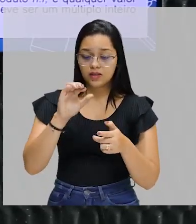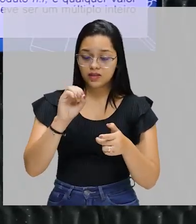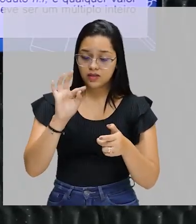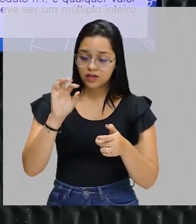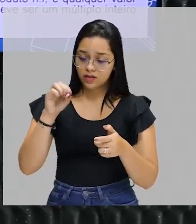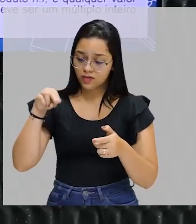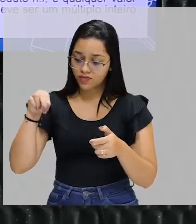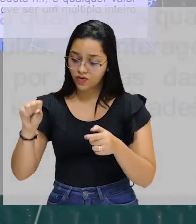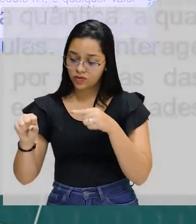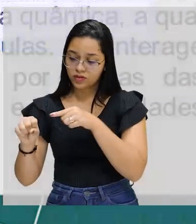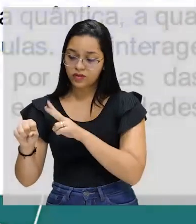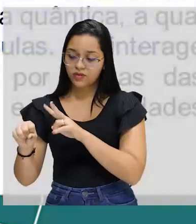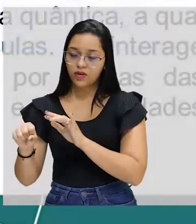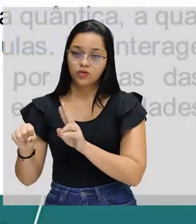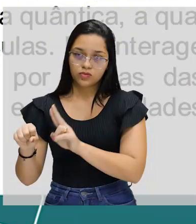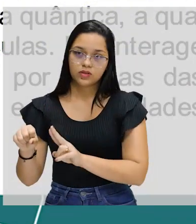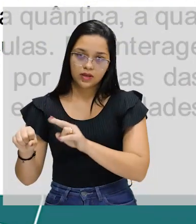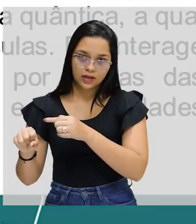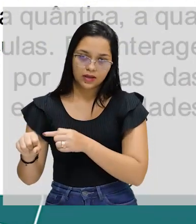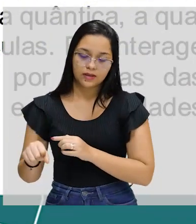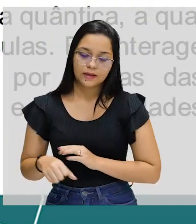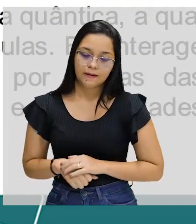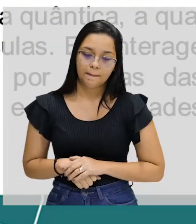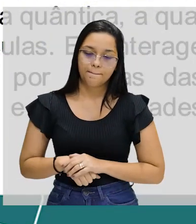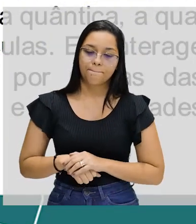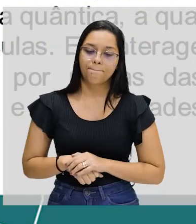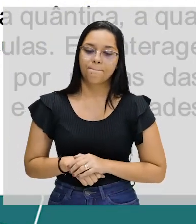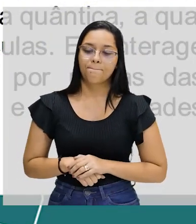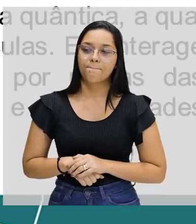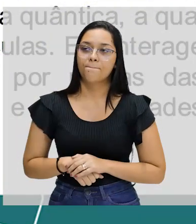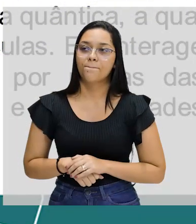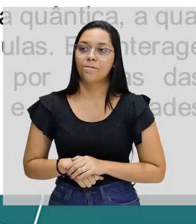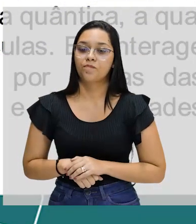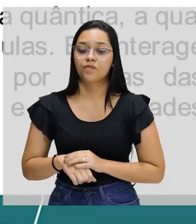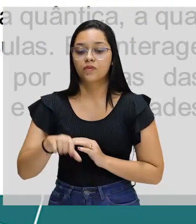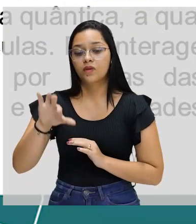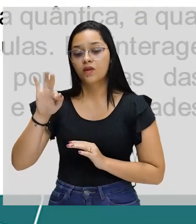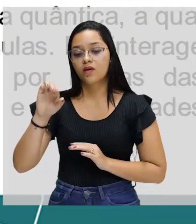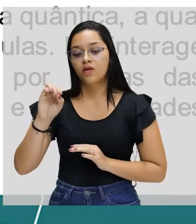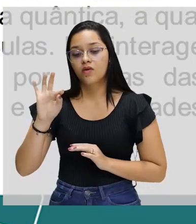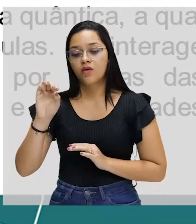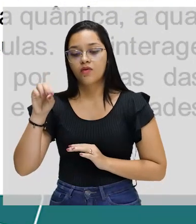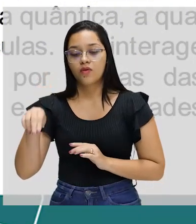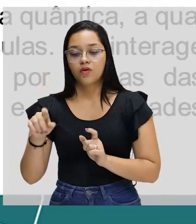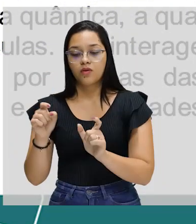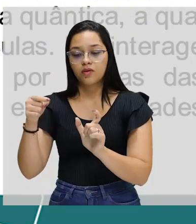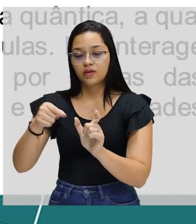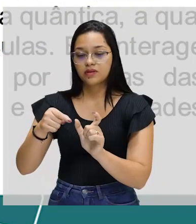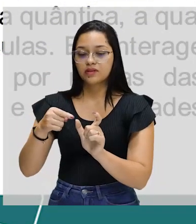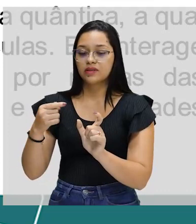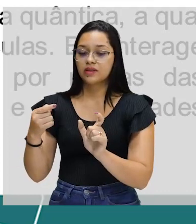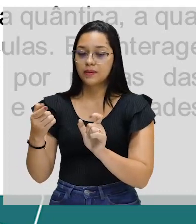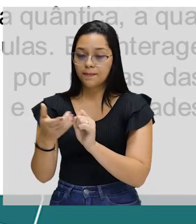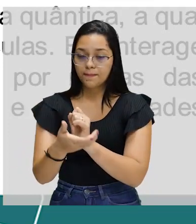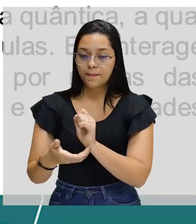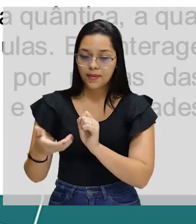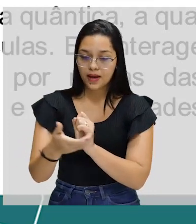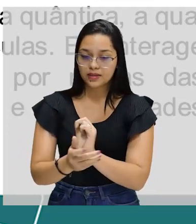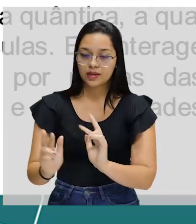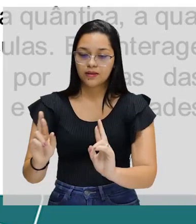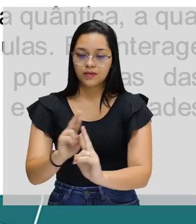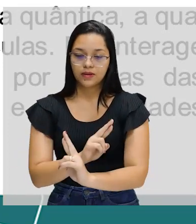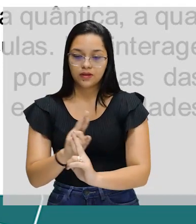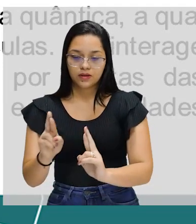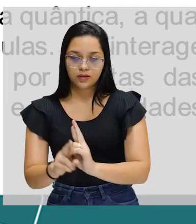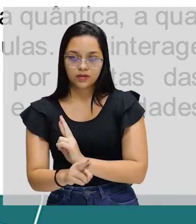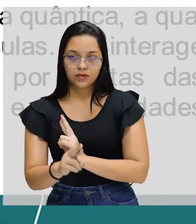né, e de que forma que a gente vai trabalhar com eles. Bom, então o fóton, ele é uma partícula elementar mediadora da